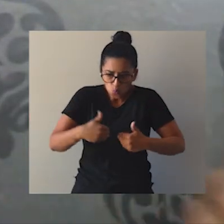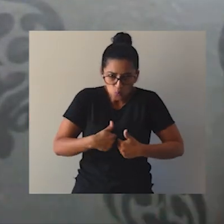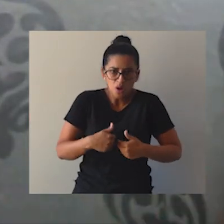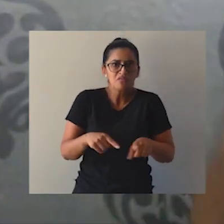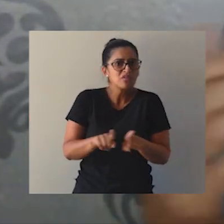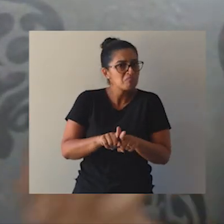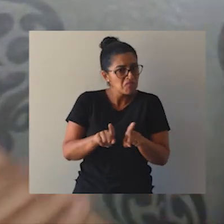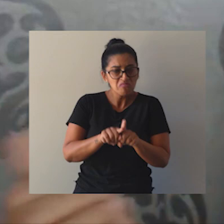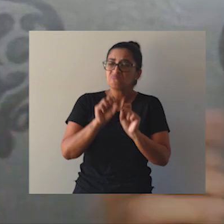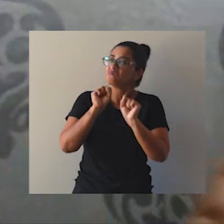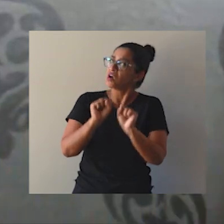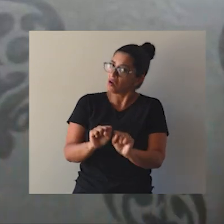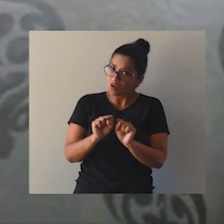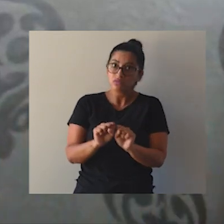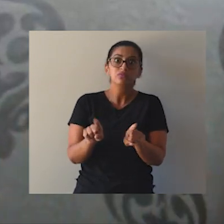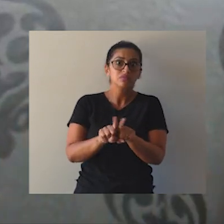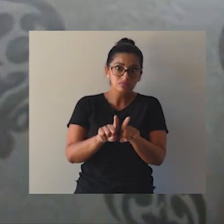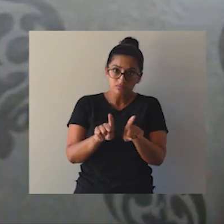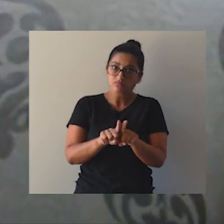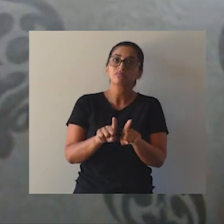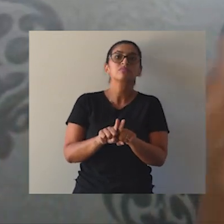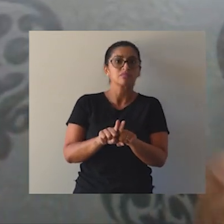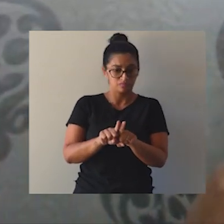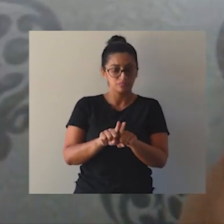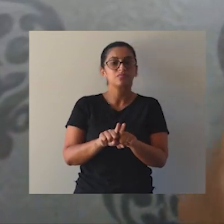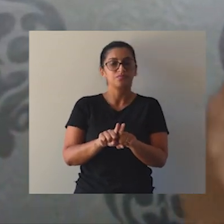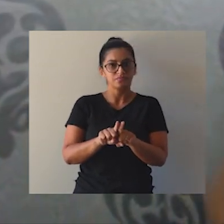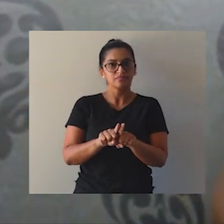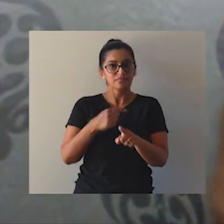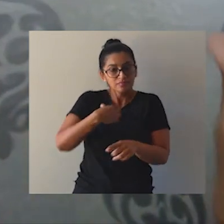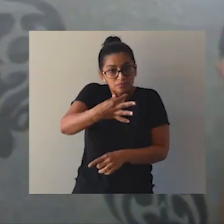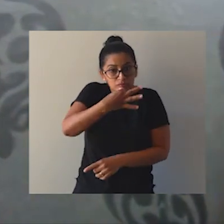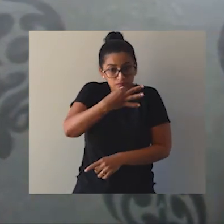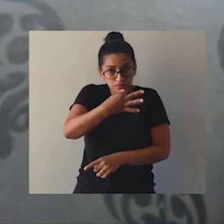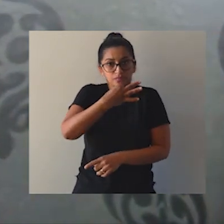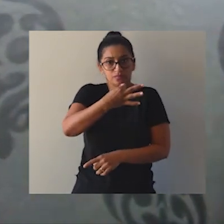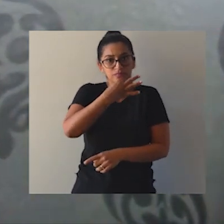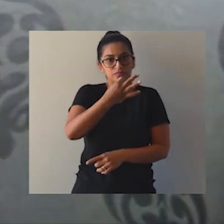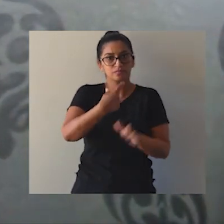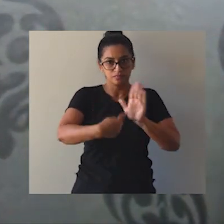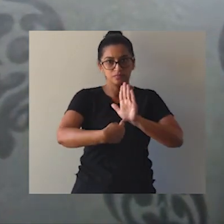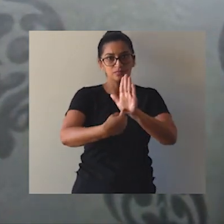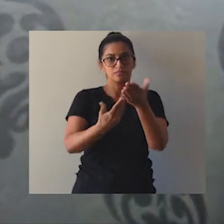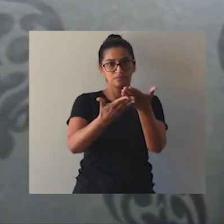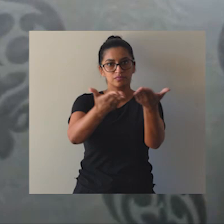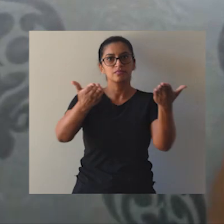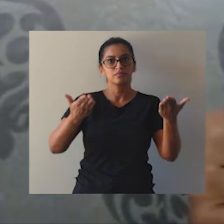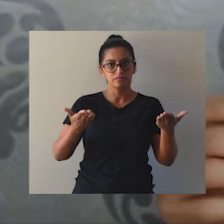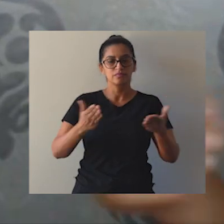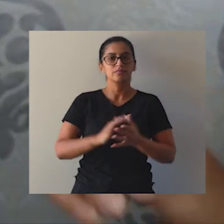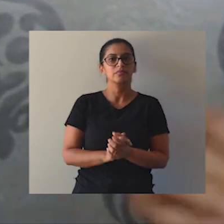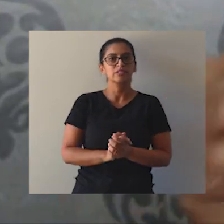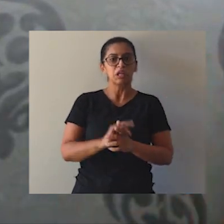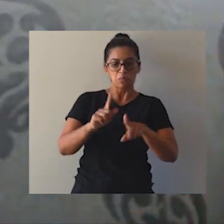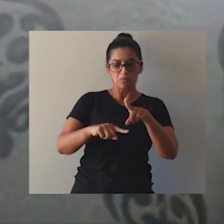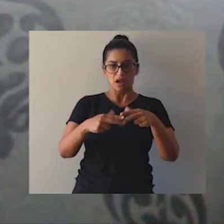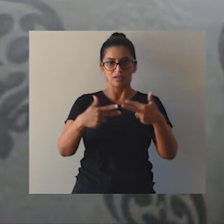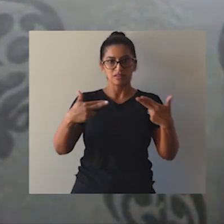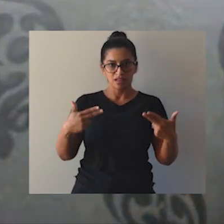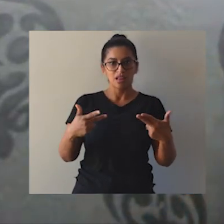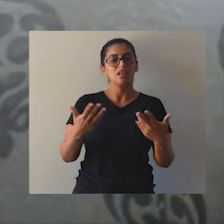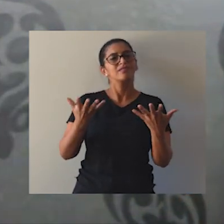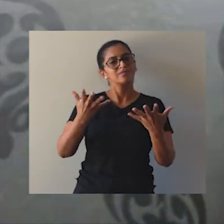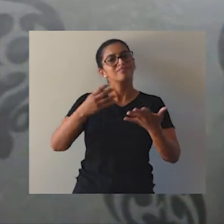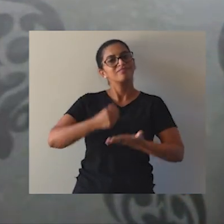muitos materiais aqui que servem para o aluno TEA. Então, são dicas que eu trouxe para vocês de alguns materiais que